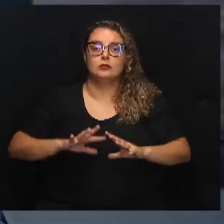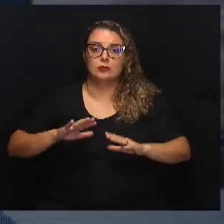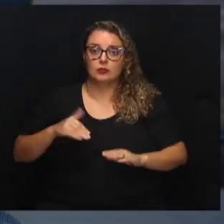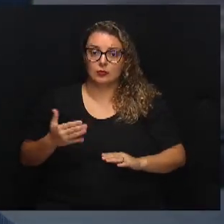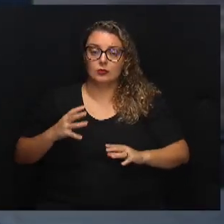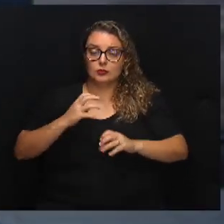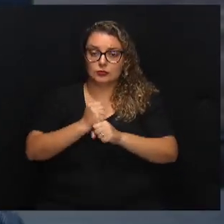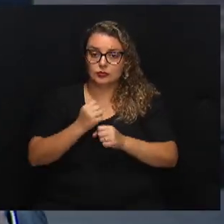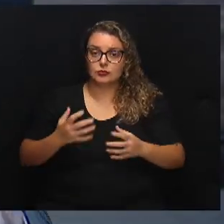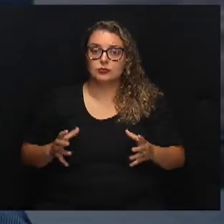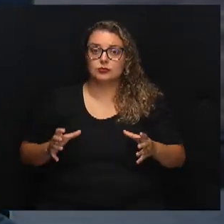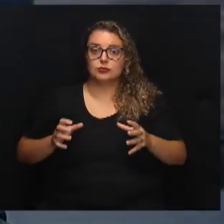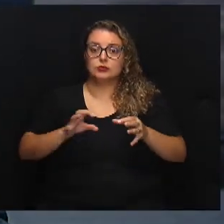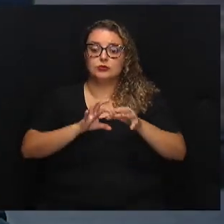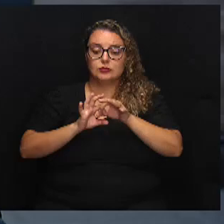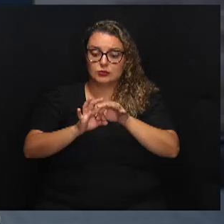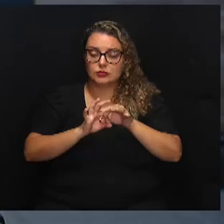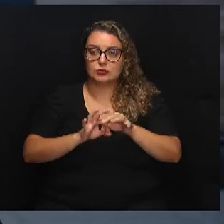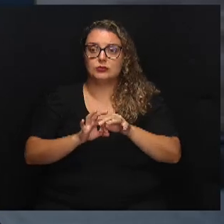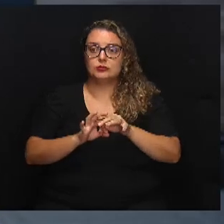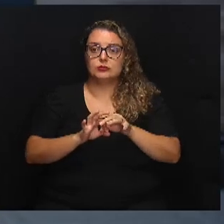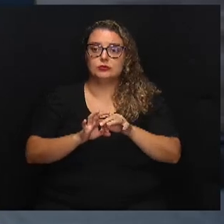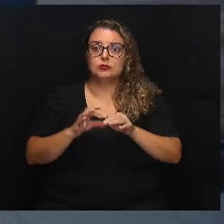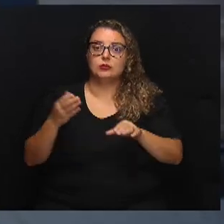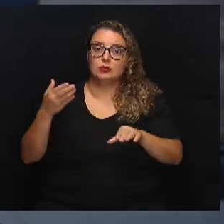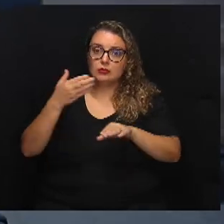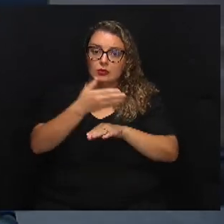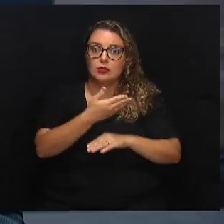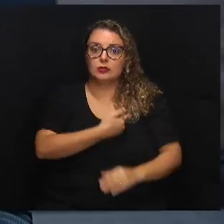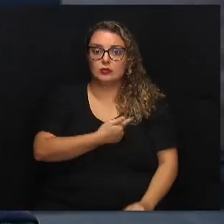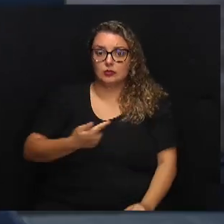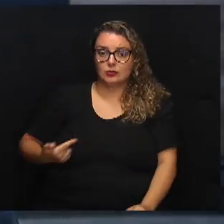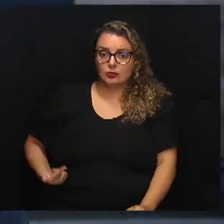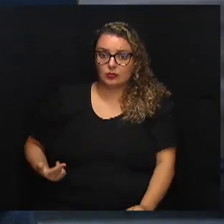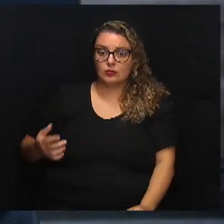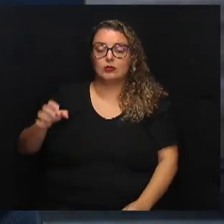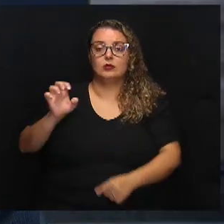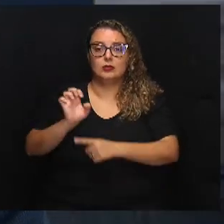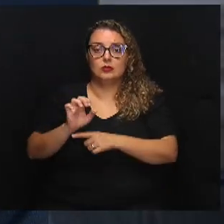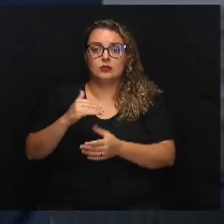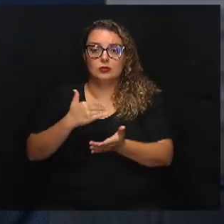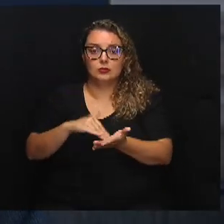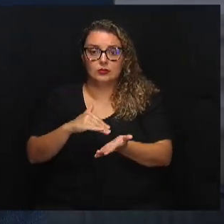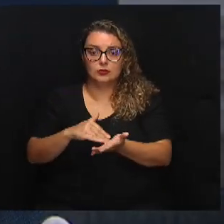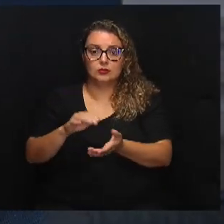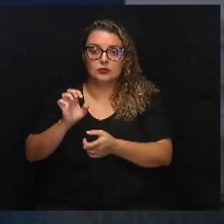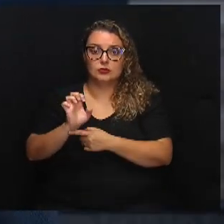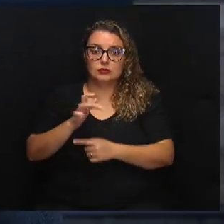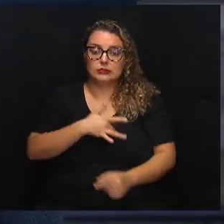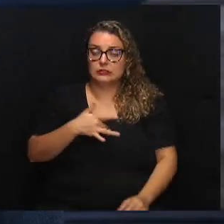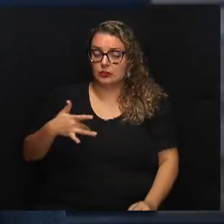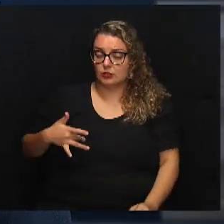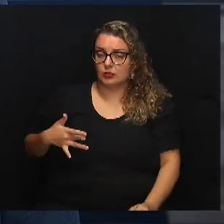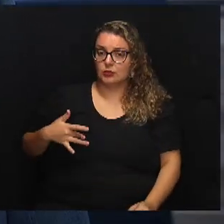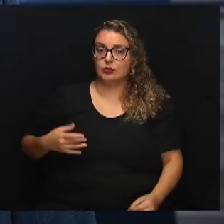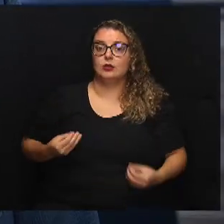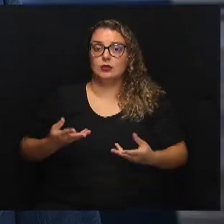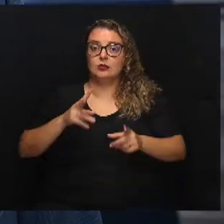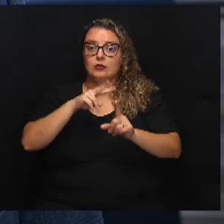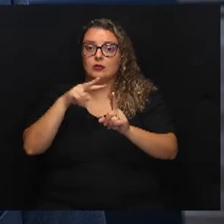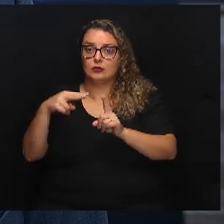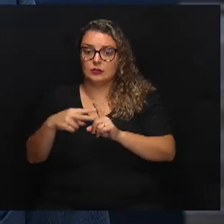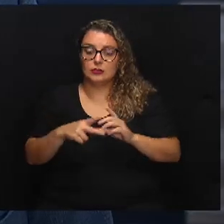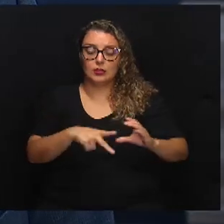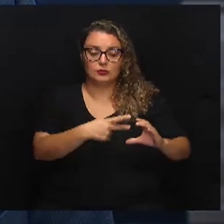por diversas vezes, mas estivemos lá no governo do estado, com o secretário estadual de saúde, levando a visão das